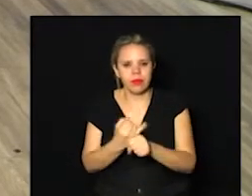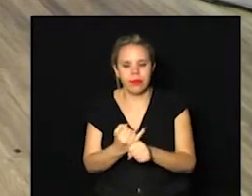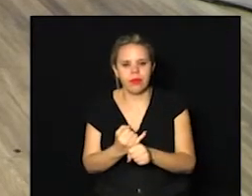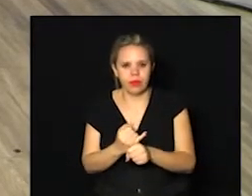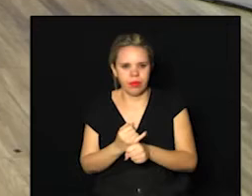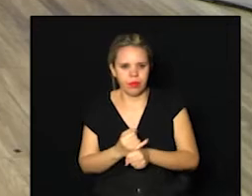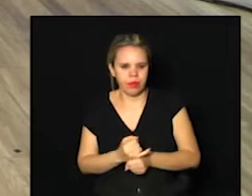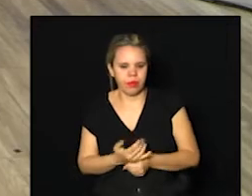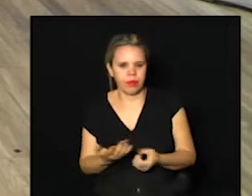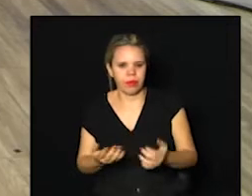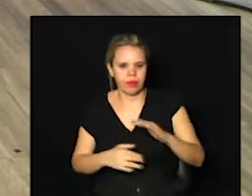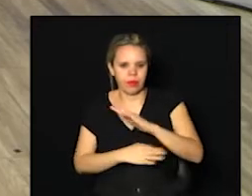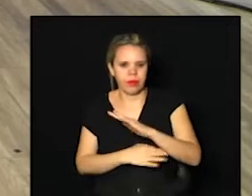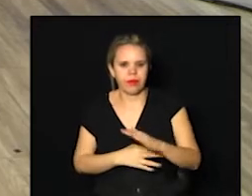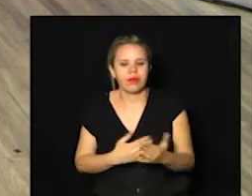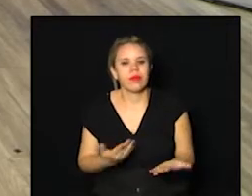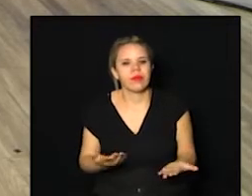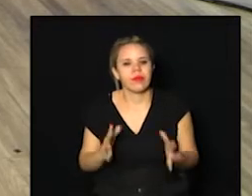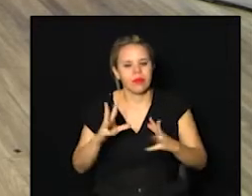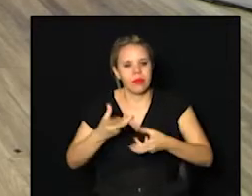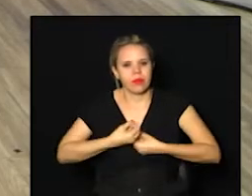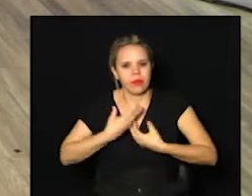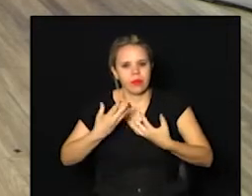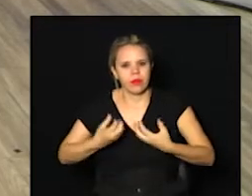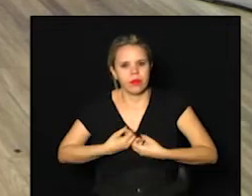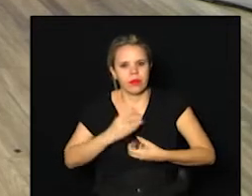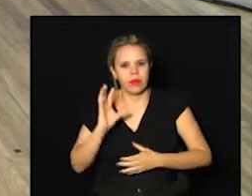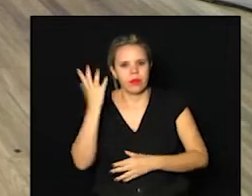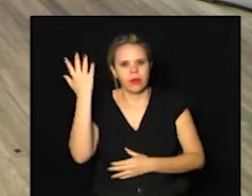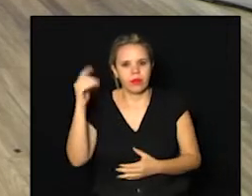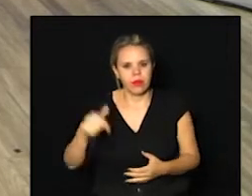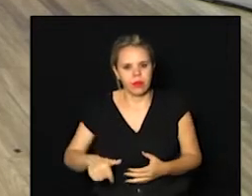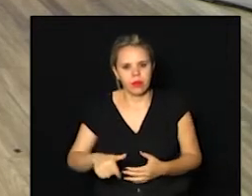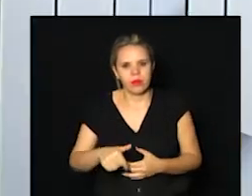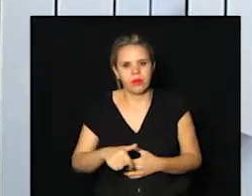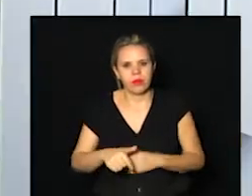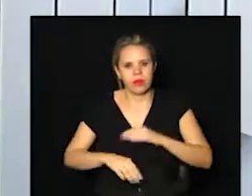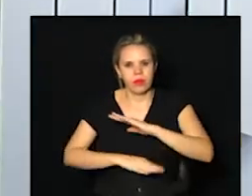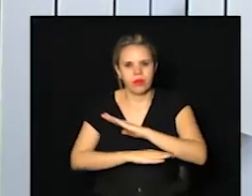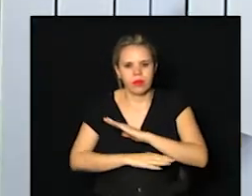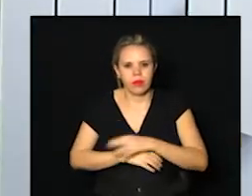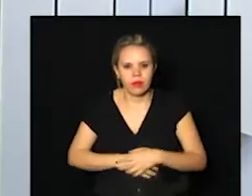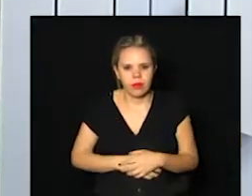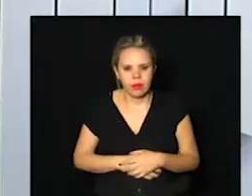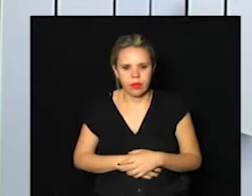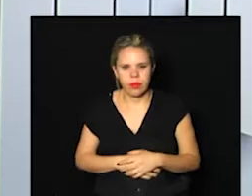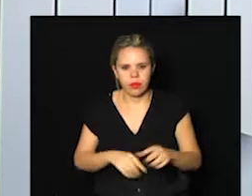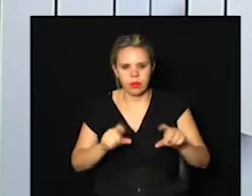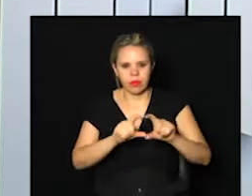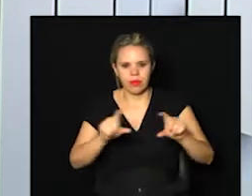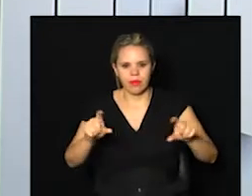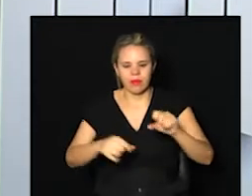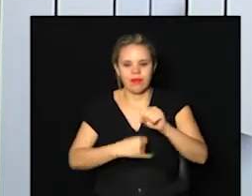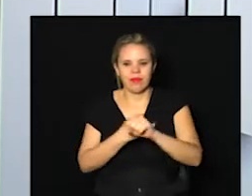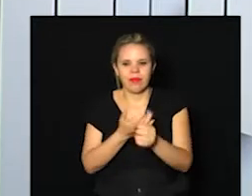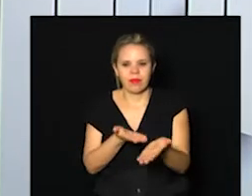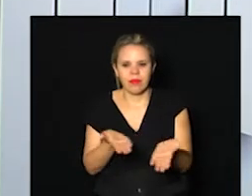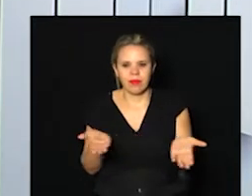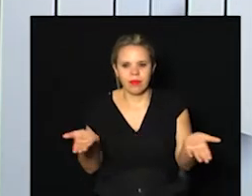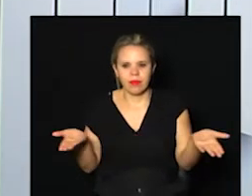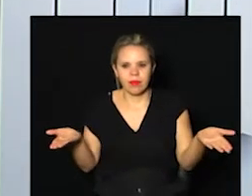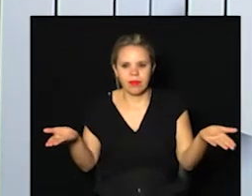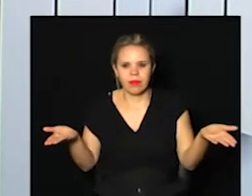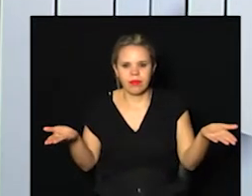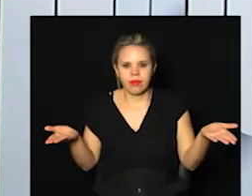campinas.sp.leg.br e conferir todas as informações do que acontece aqui na Câmara. Já está o site aqui embaixo, hein? Você pode acessar